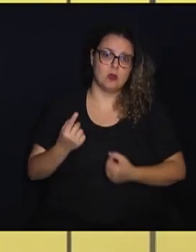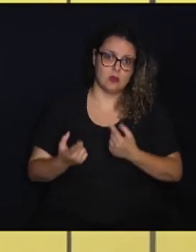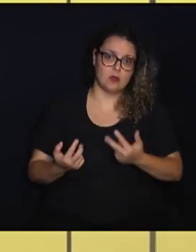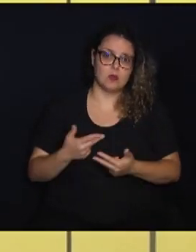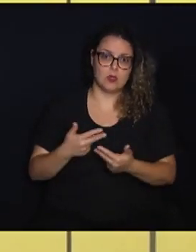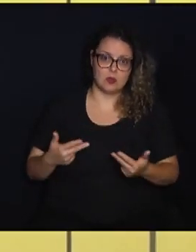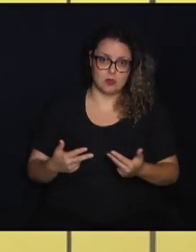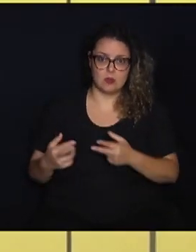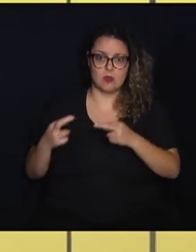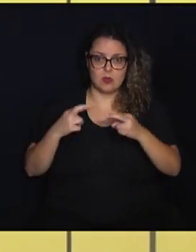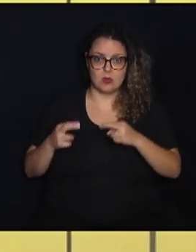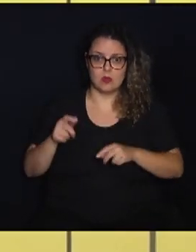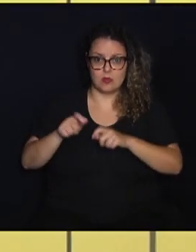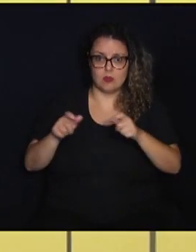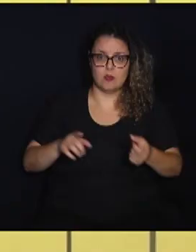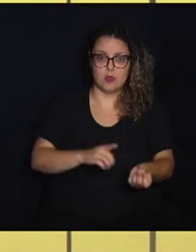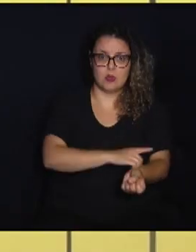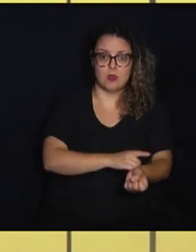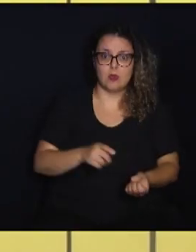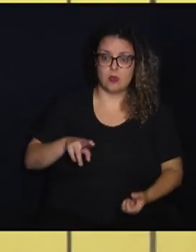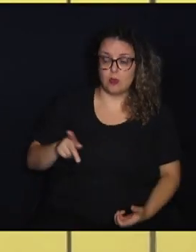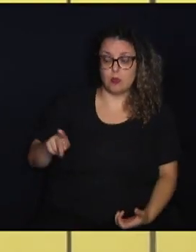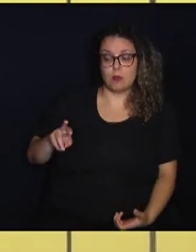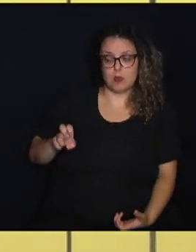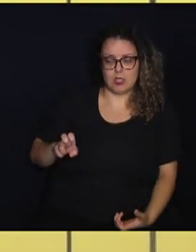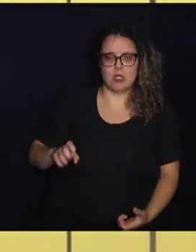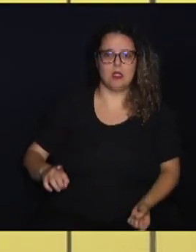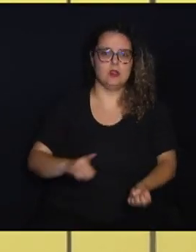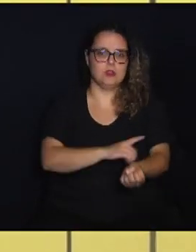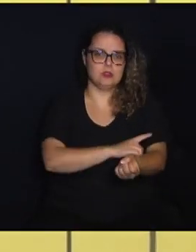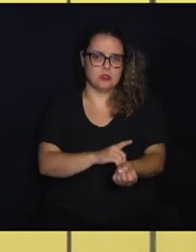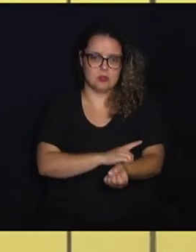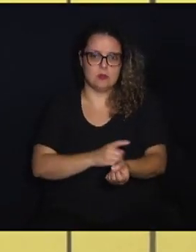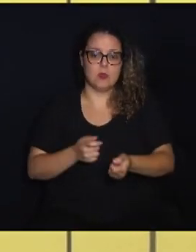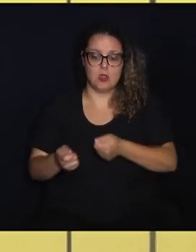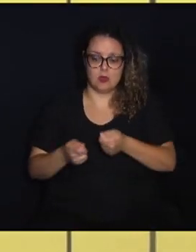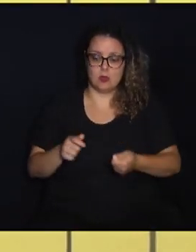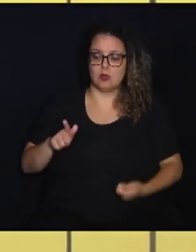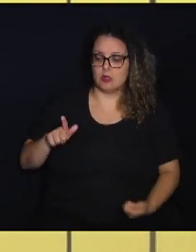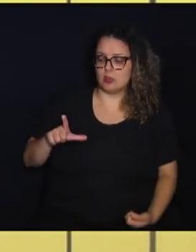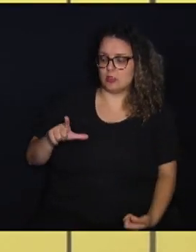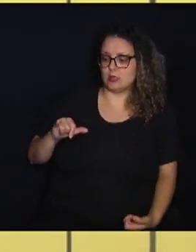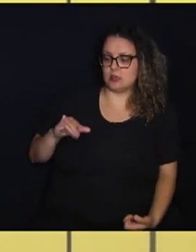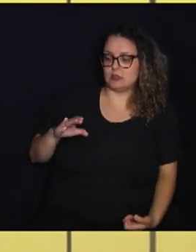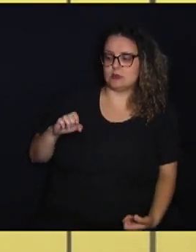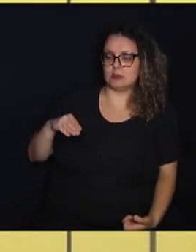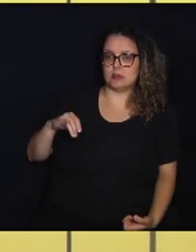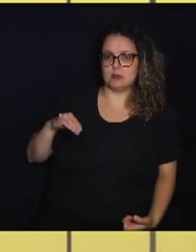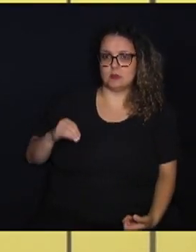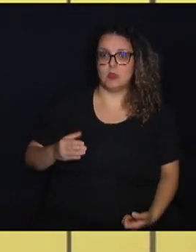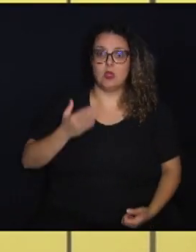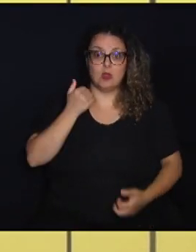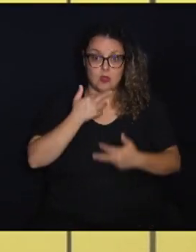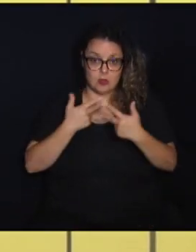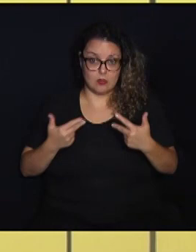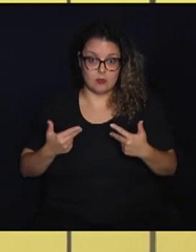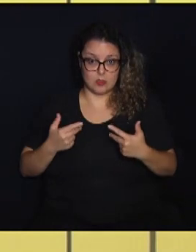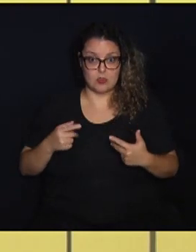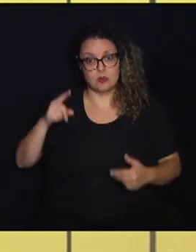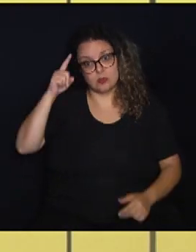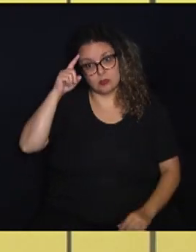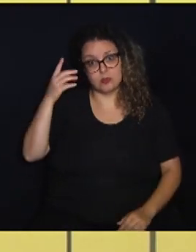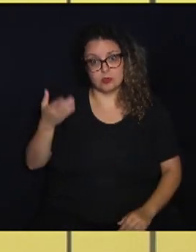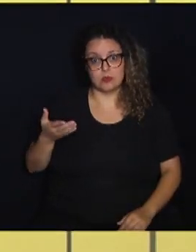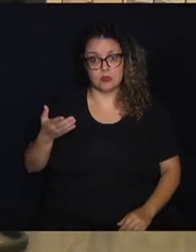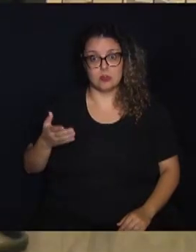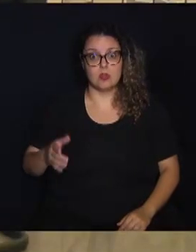consideração com pessoas diabéticas ou pré-diabéticas é a questão do controle glicêmico e da alimentação durante aquele dia. Então, eu